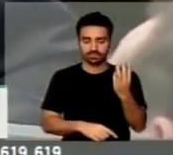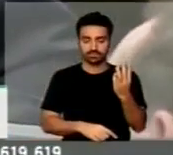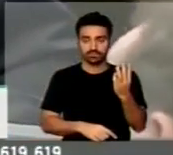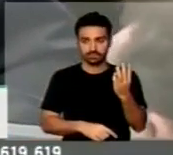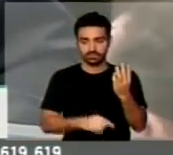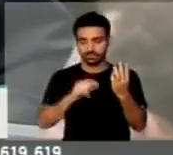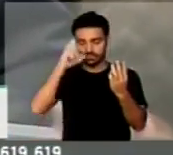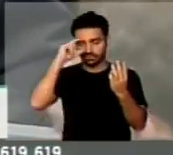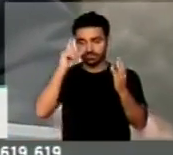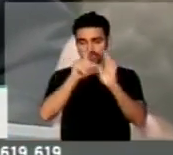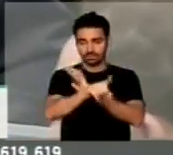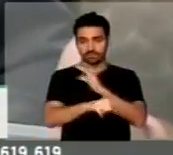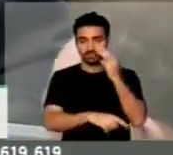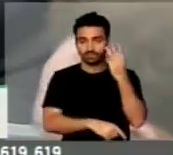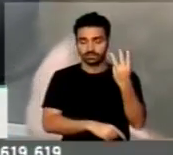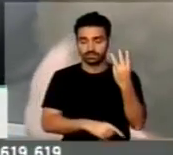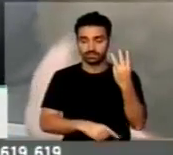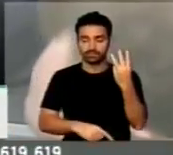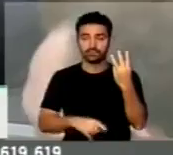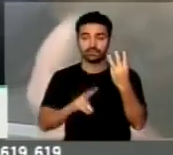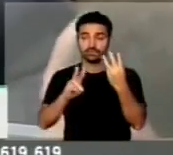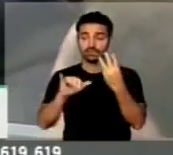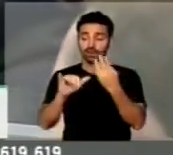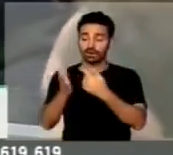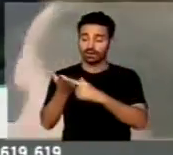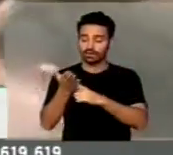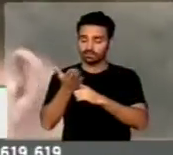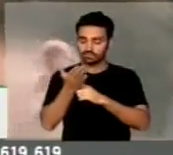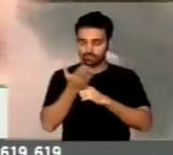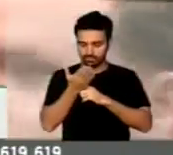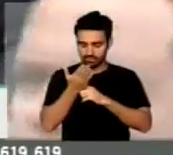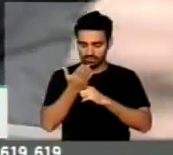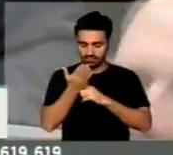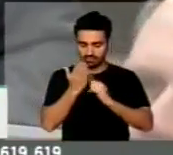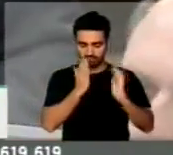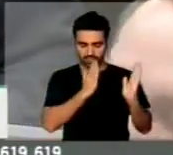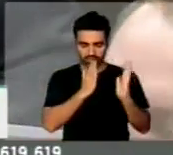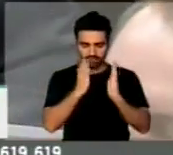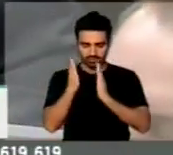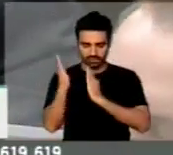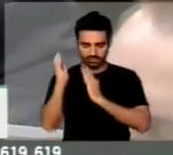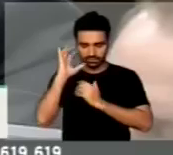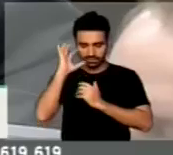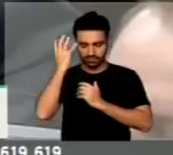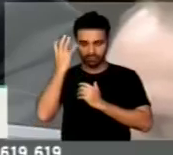que vão nos auxiliar no processo aqui decisivo para todos.